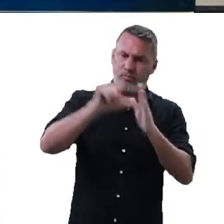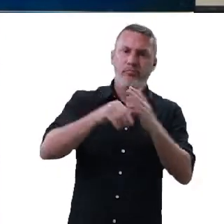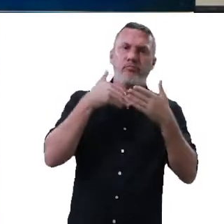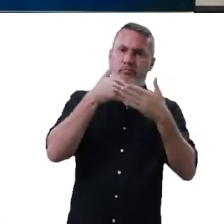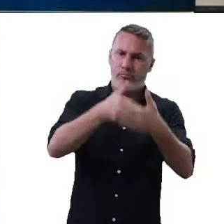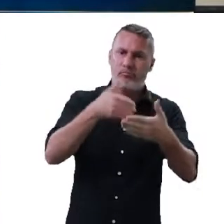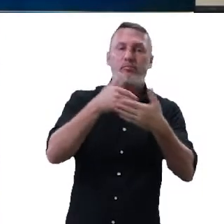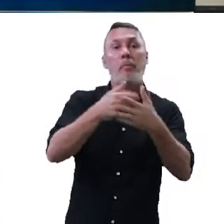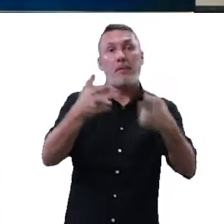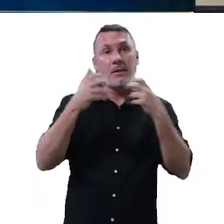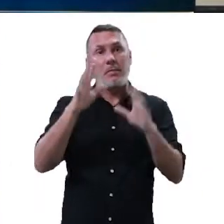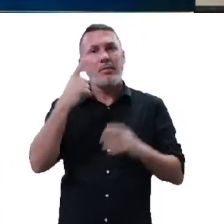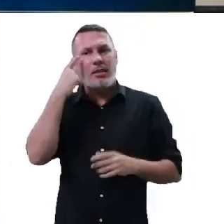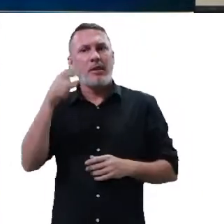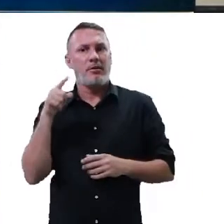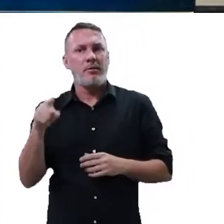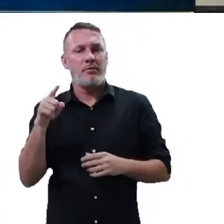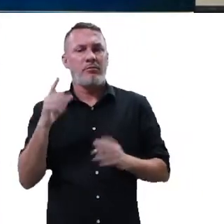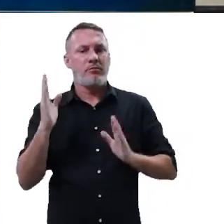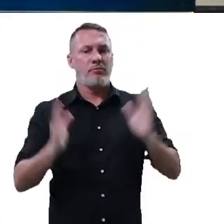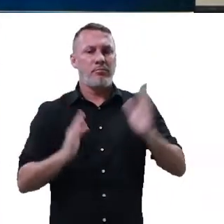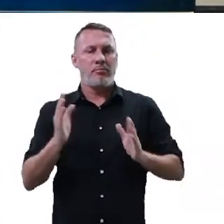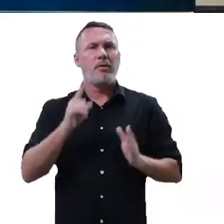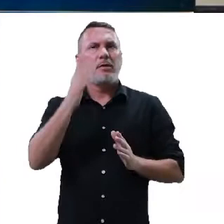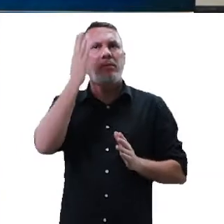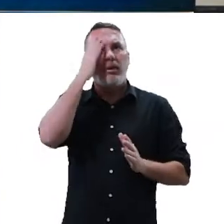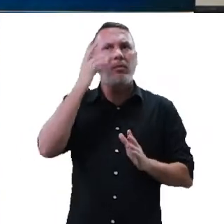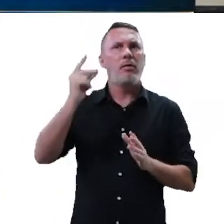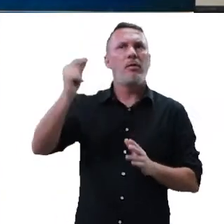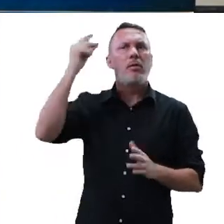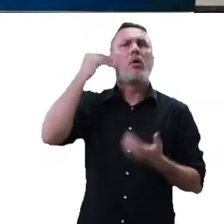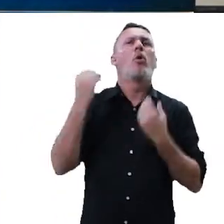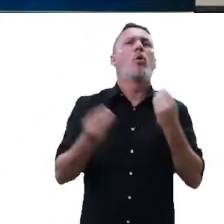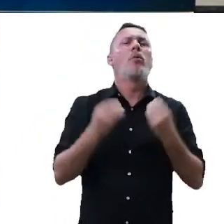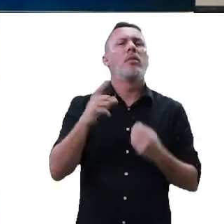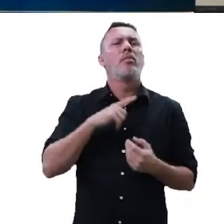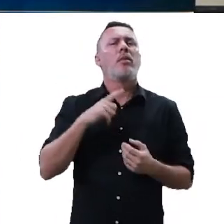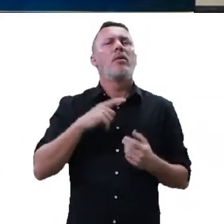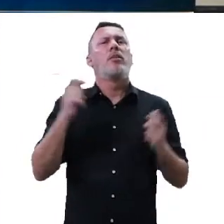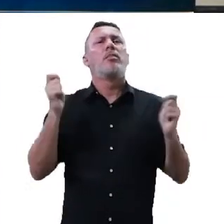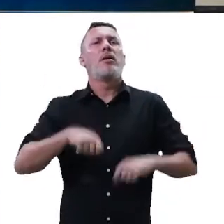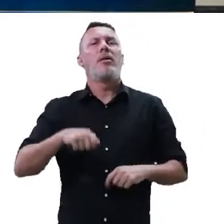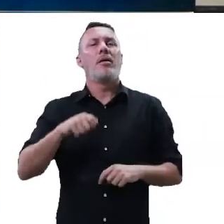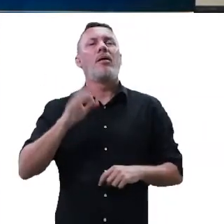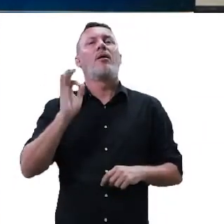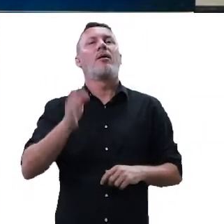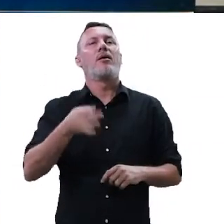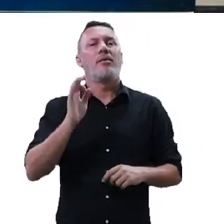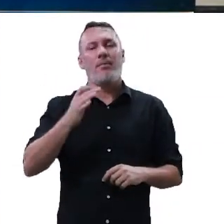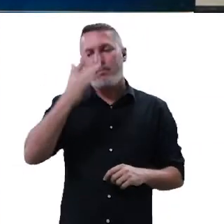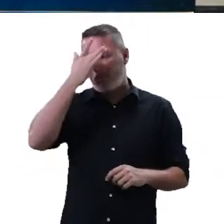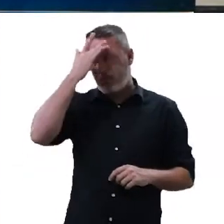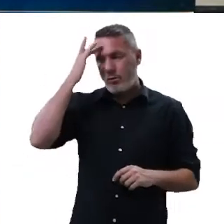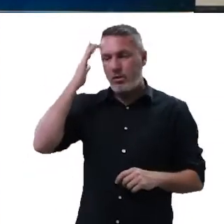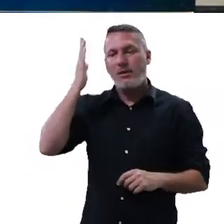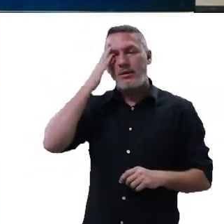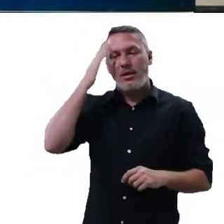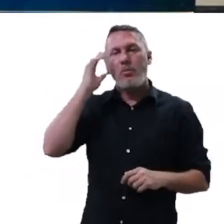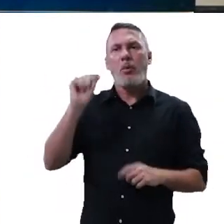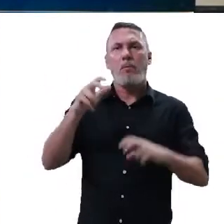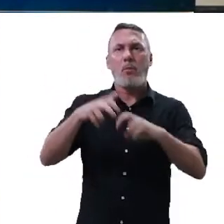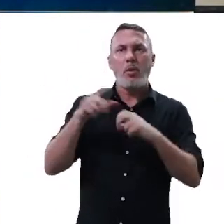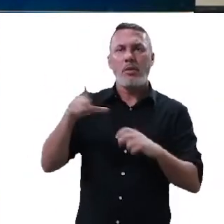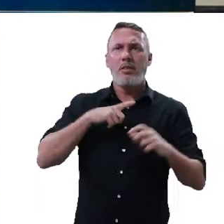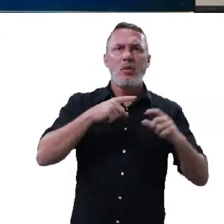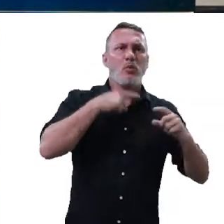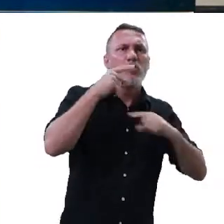à frente a gente vai ver. Mas olha que interessante, lá nesse período você já tinha o que levava as pessoas então, desse modo, Górgias acentuou